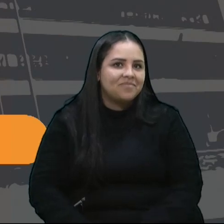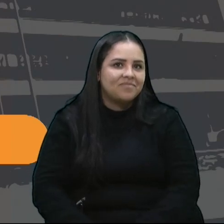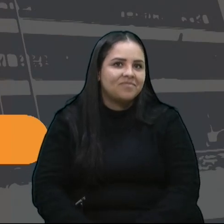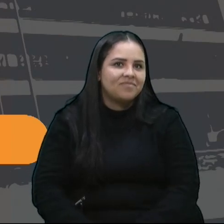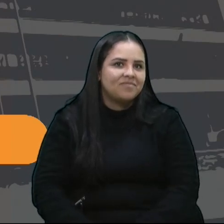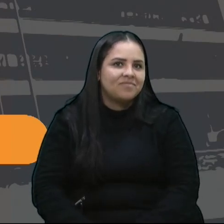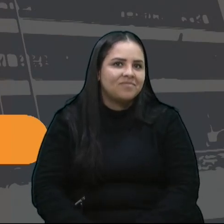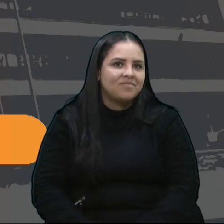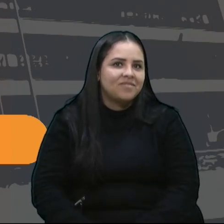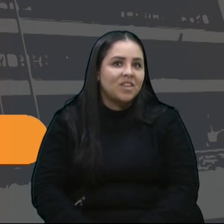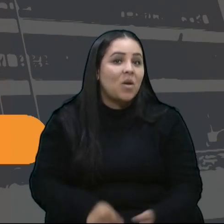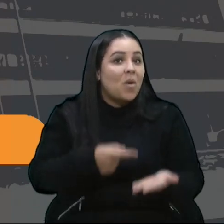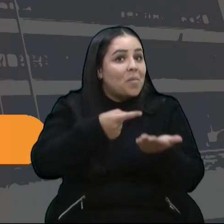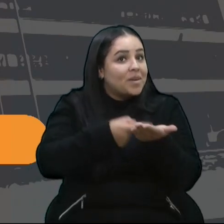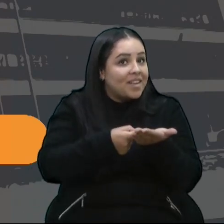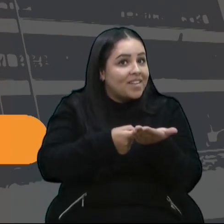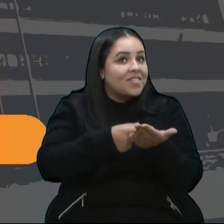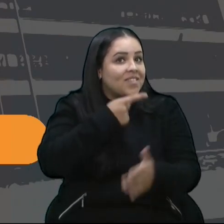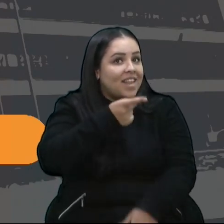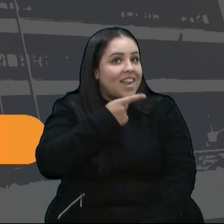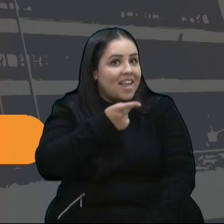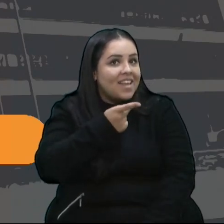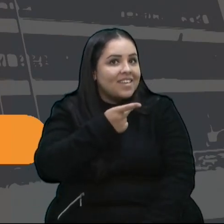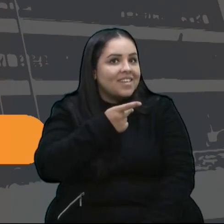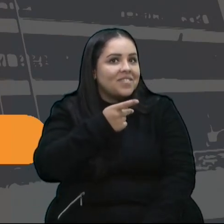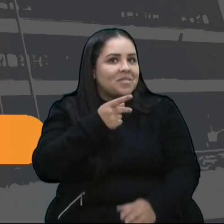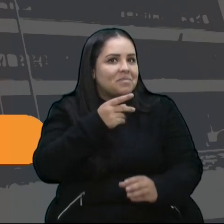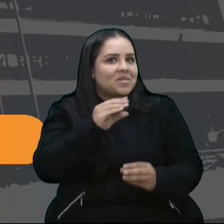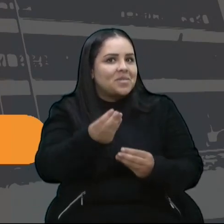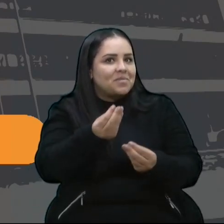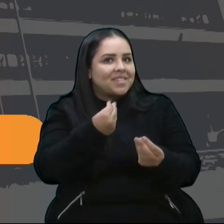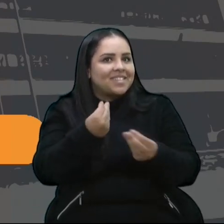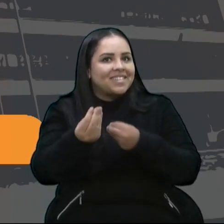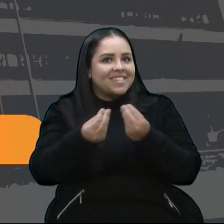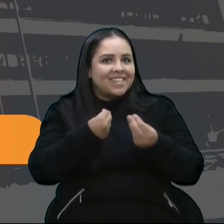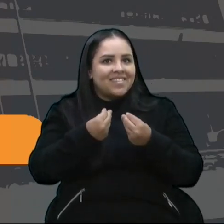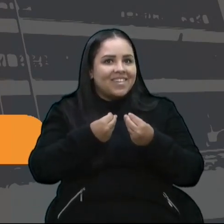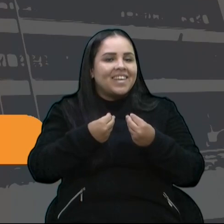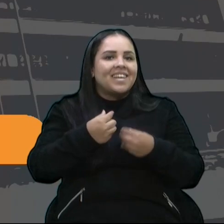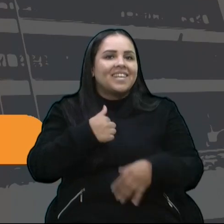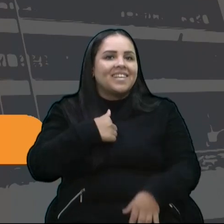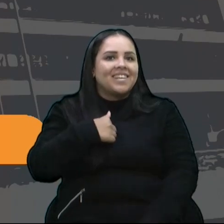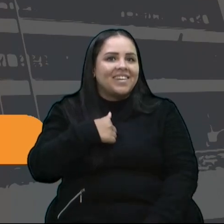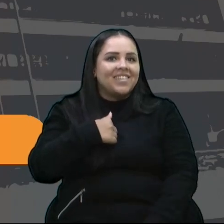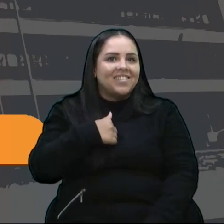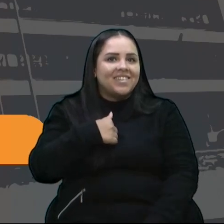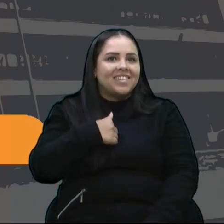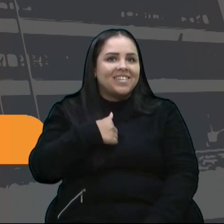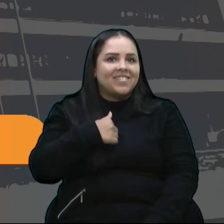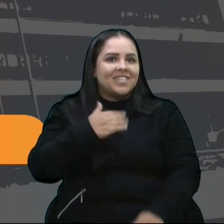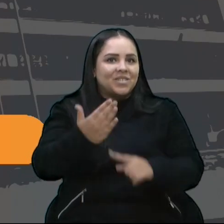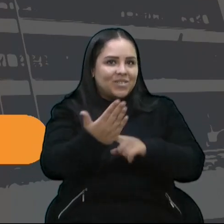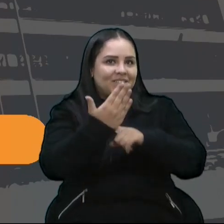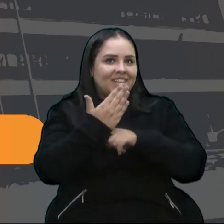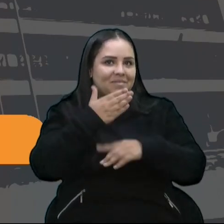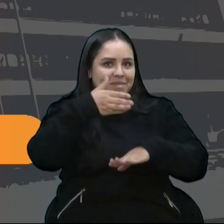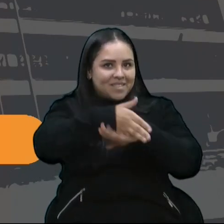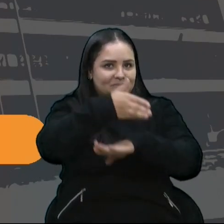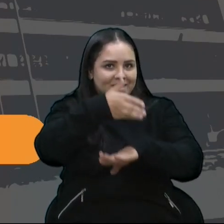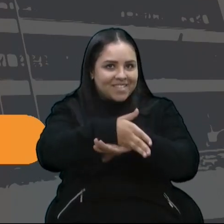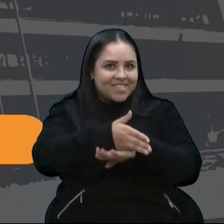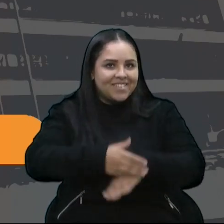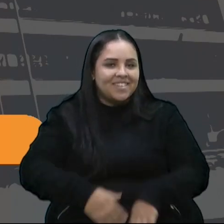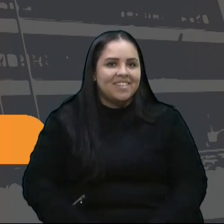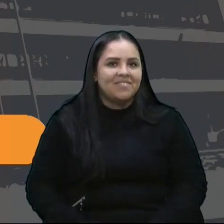Isso foi combinado, tá? As meninas me disseram que elas iam me dar umas deixas aqui de uns comerciais para me ajudar na participação aqui.